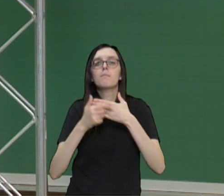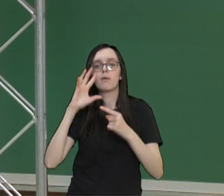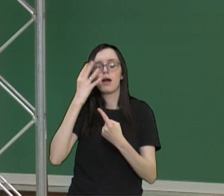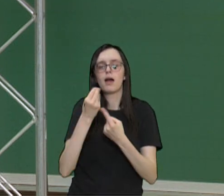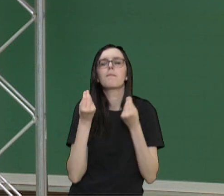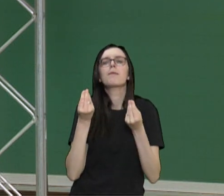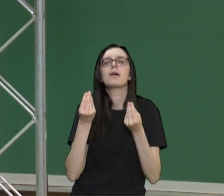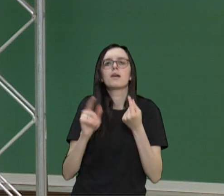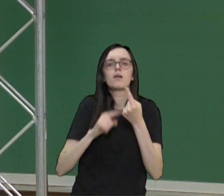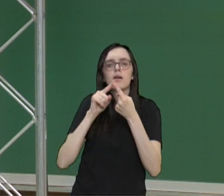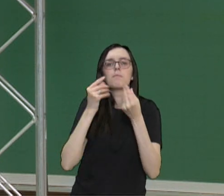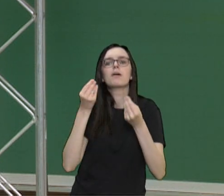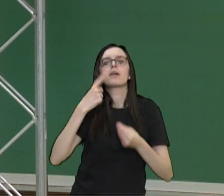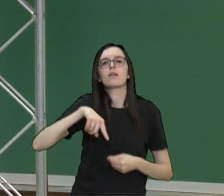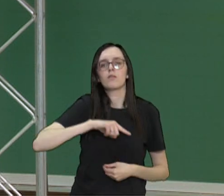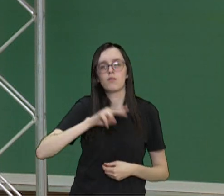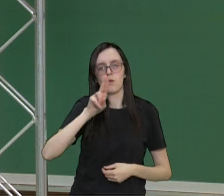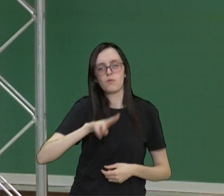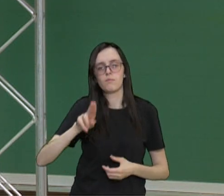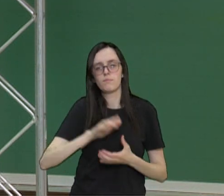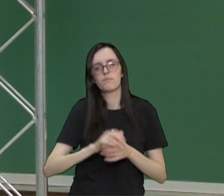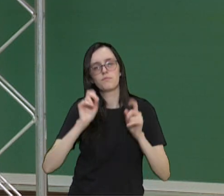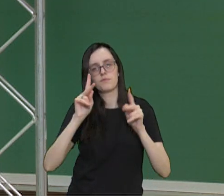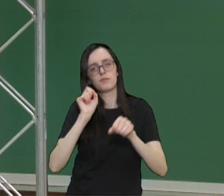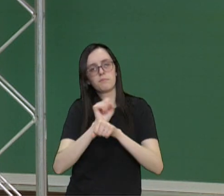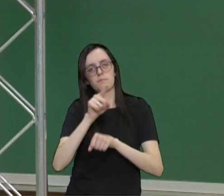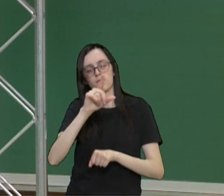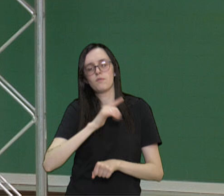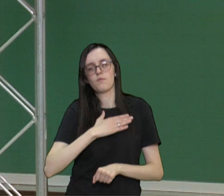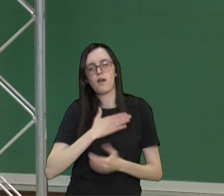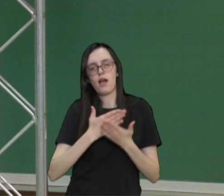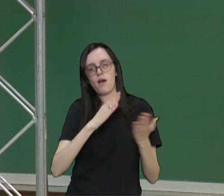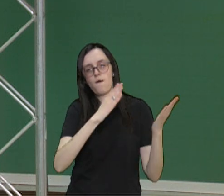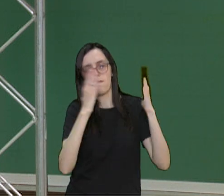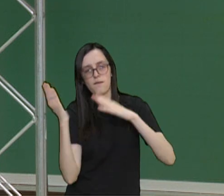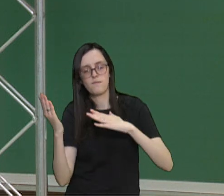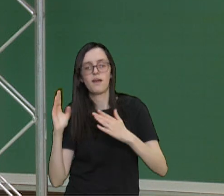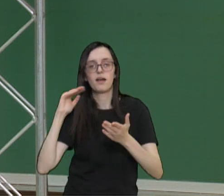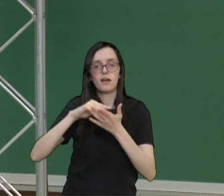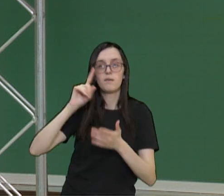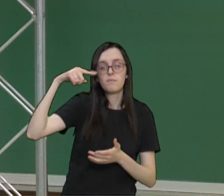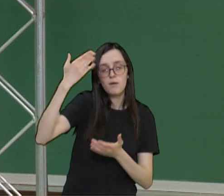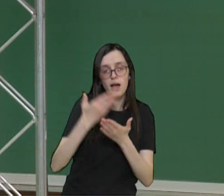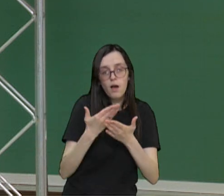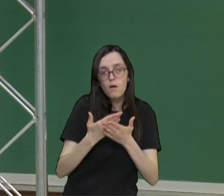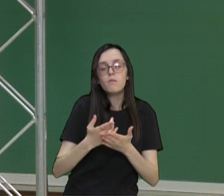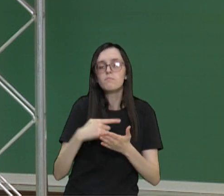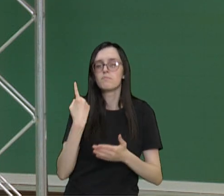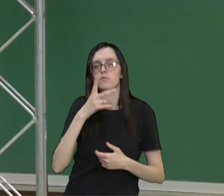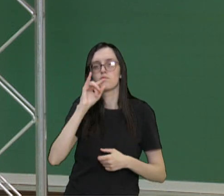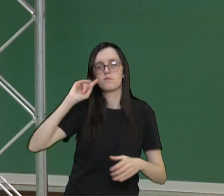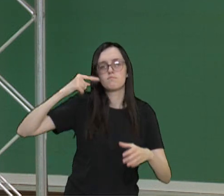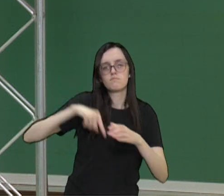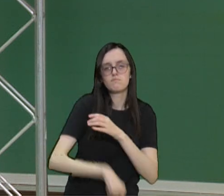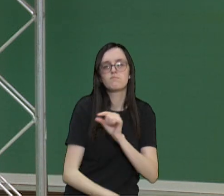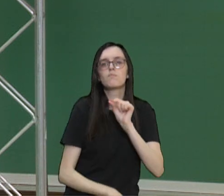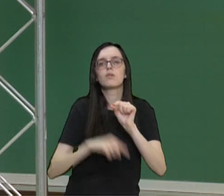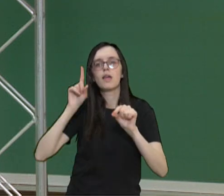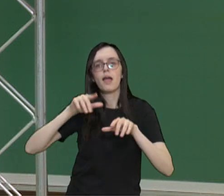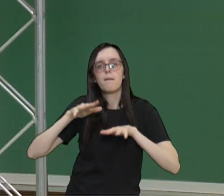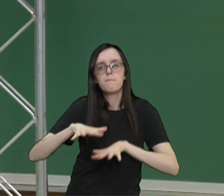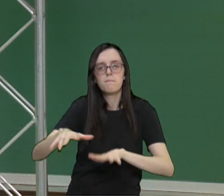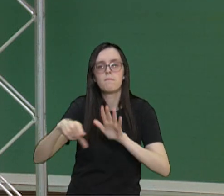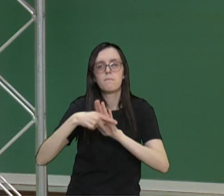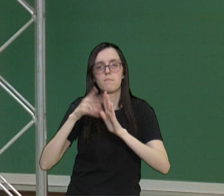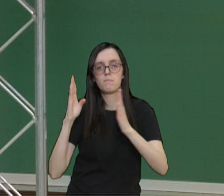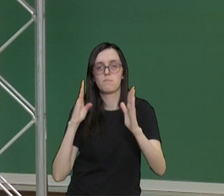elas servem, de como a gente vai utilizar. Tá? Espero que você tenha gostado da aula e na próxima aula não esqueça que a gente vai aprofundar sobre movimentos e